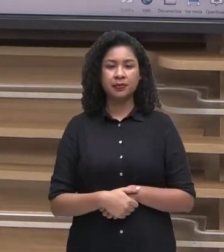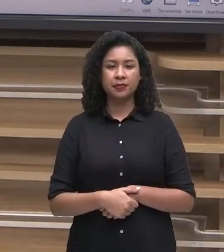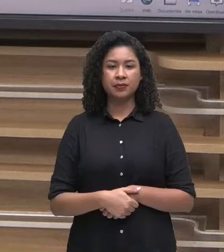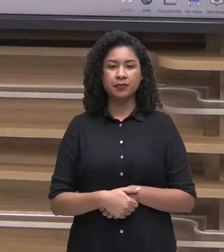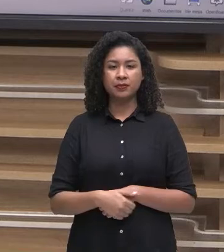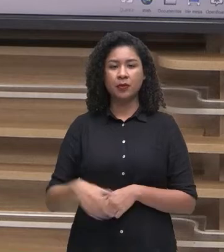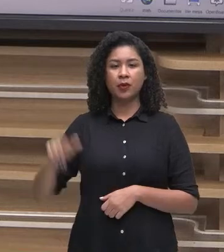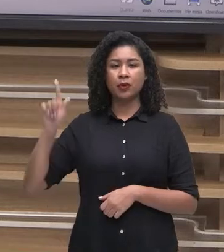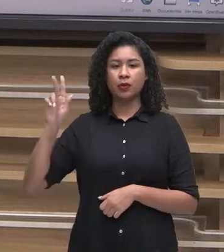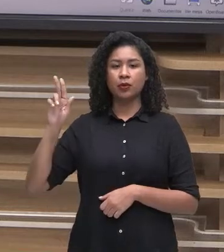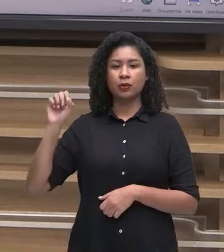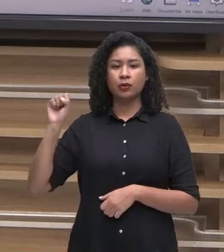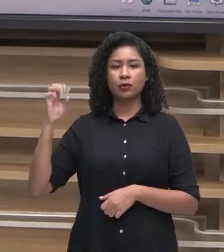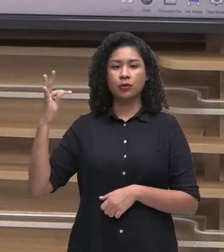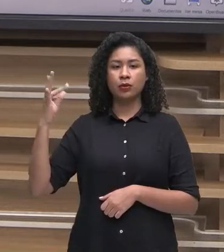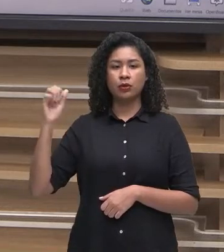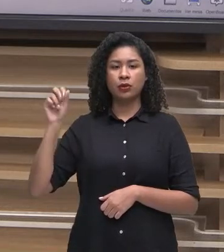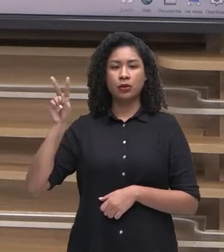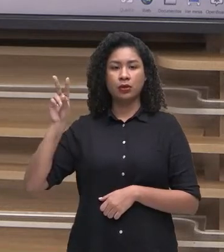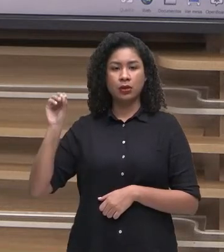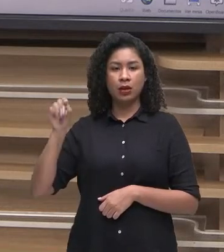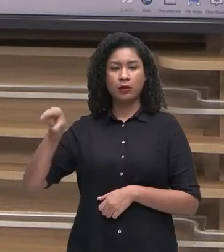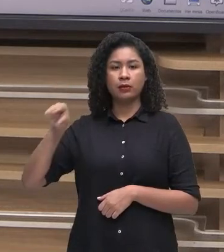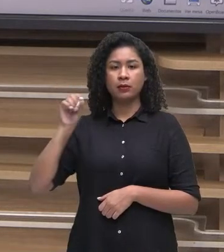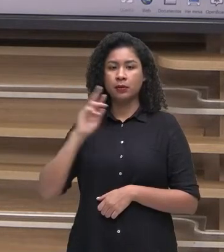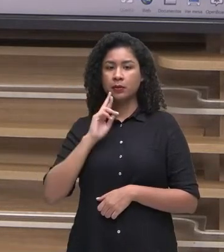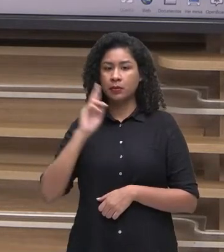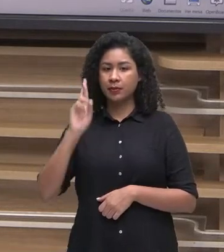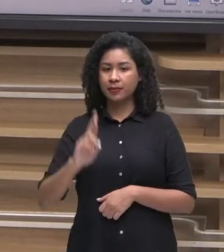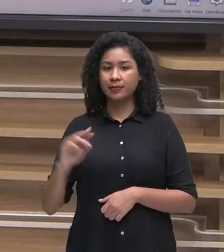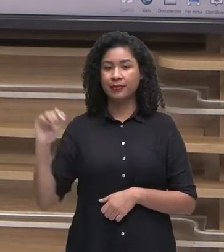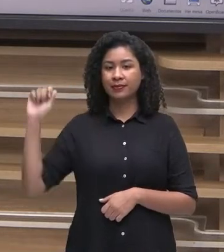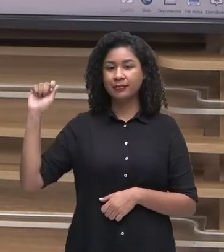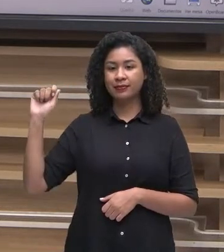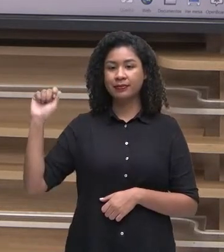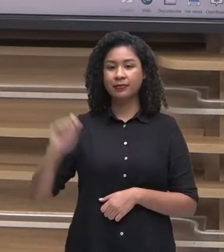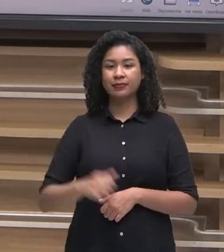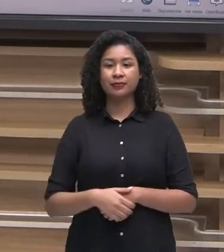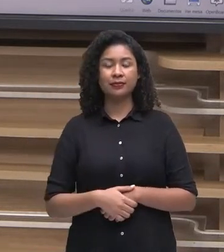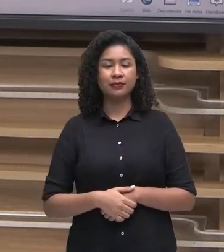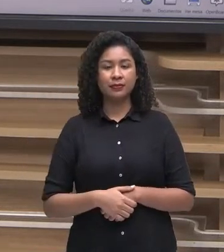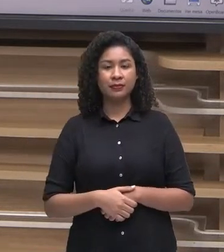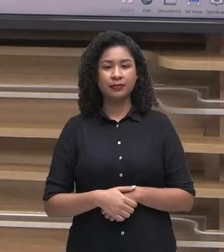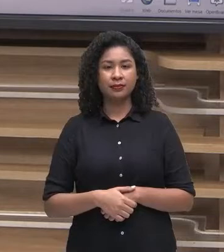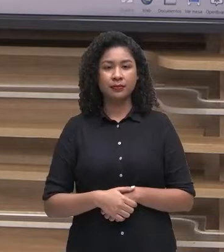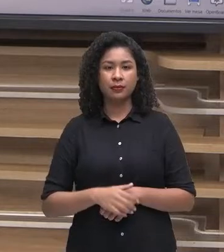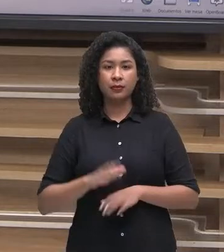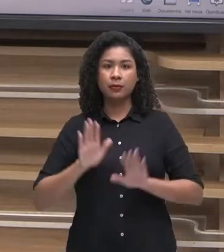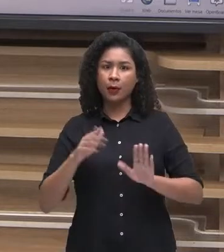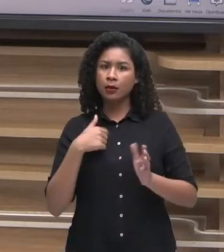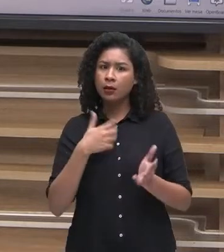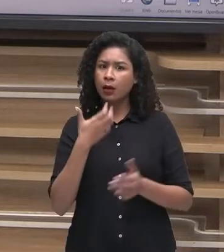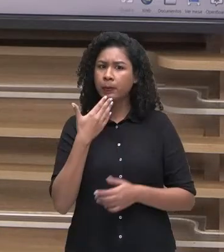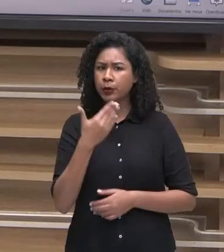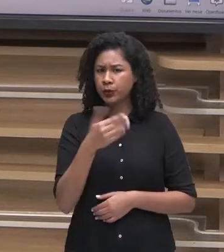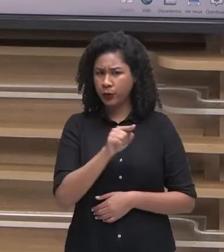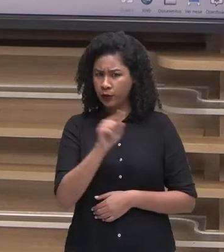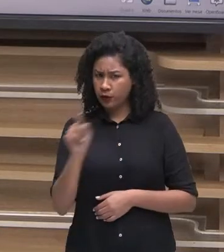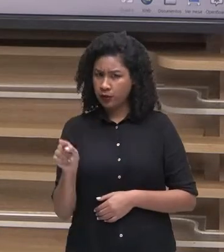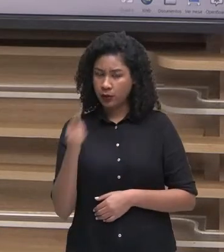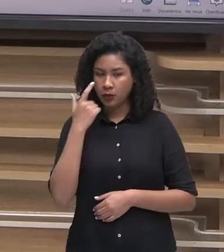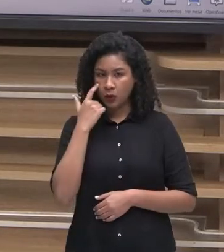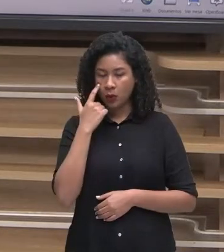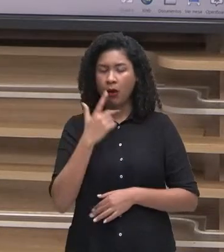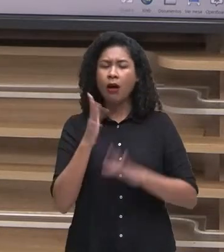O Gustavo enviou que a resposta correta é a letra A. Antes de mais nada, quero fazer um pedido para vocês, galerinha.